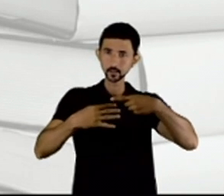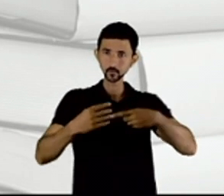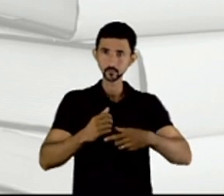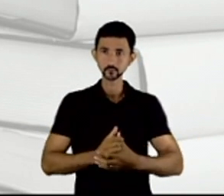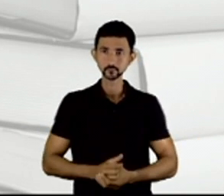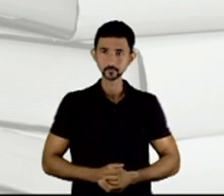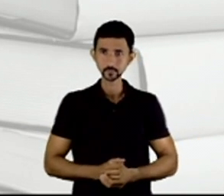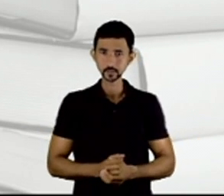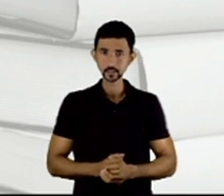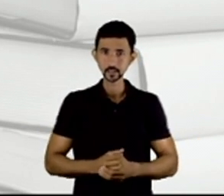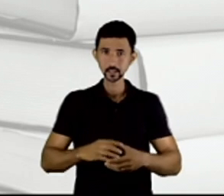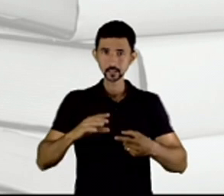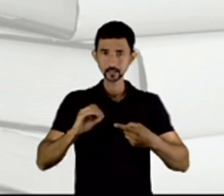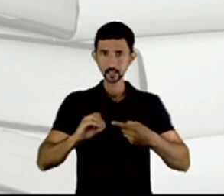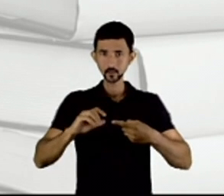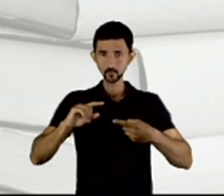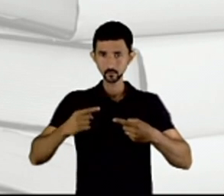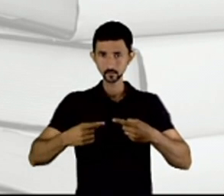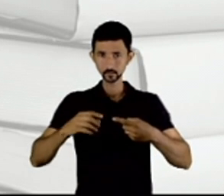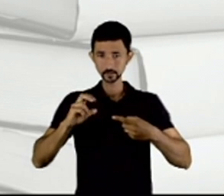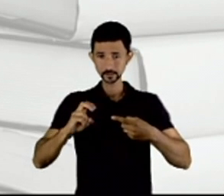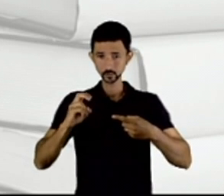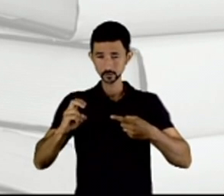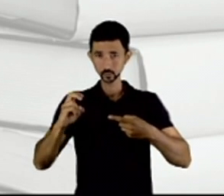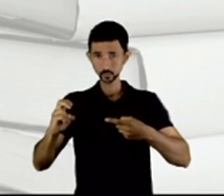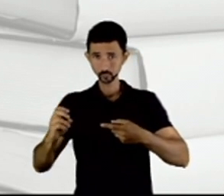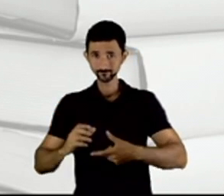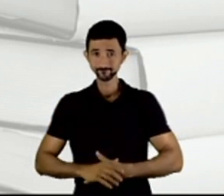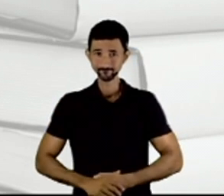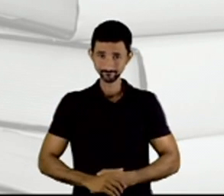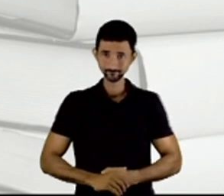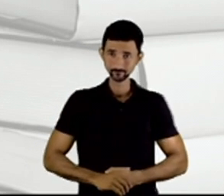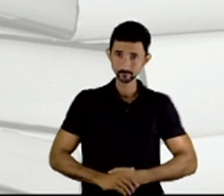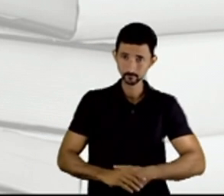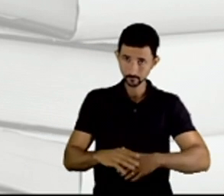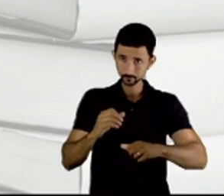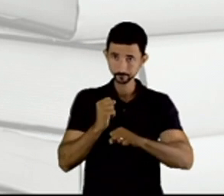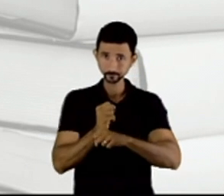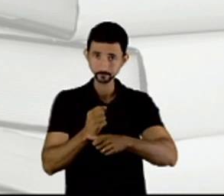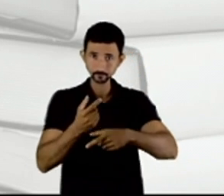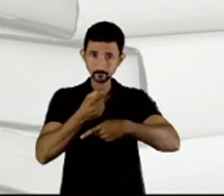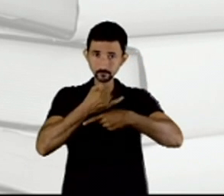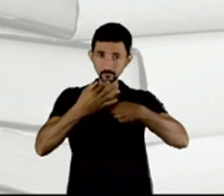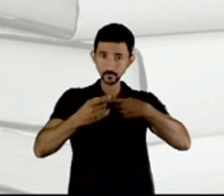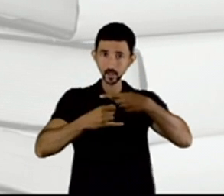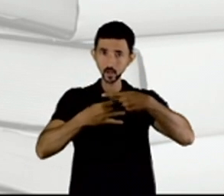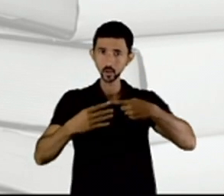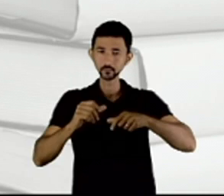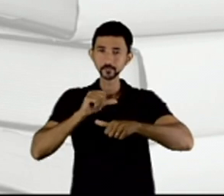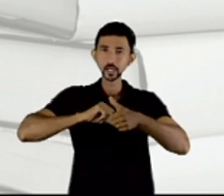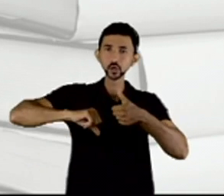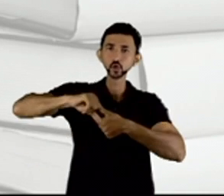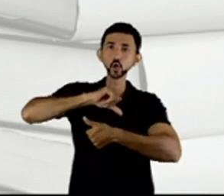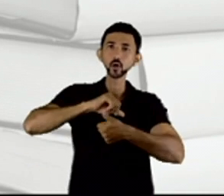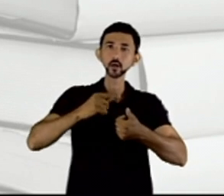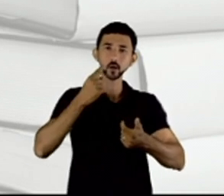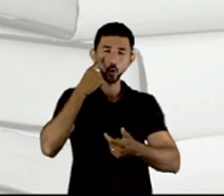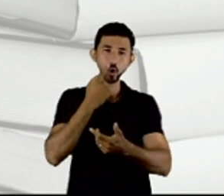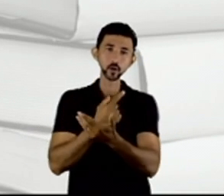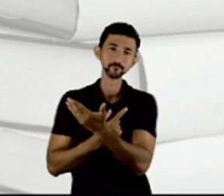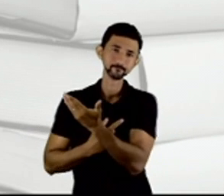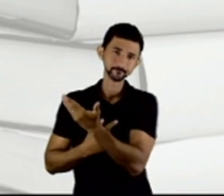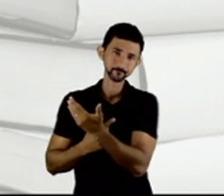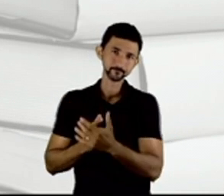periódica 0,5555. Ou seja, encontrar qual fração, quando transformada em número racional na